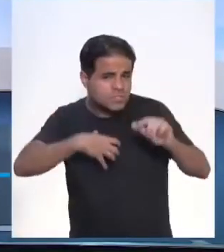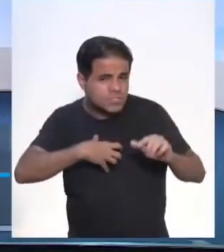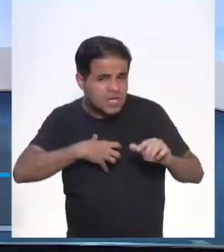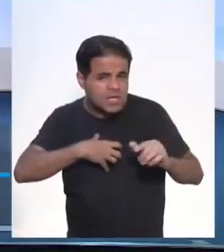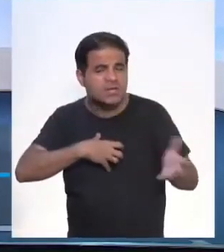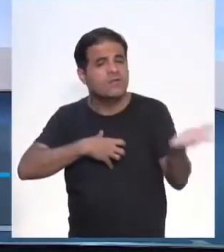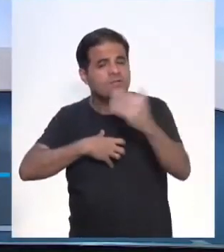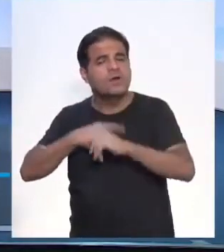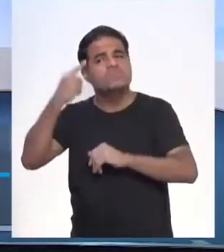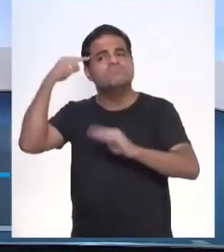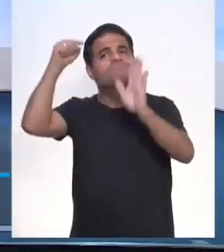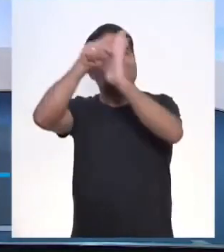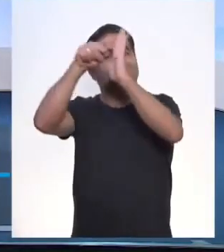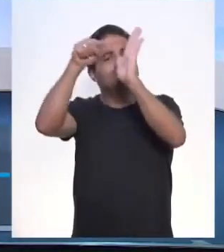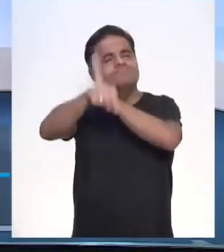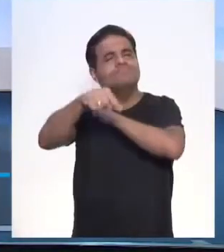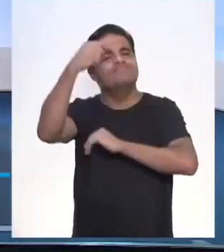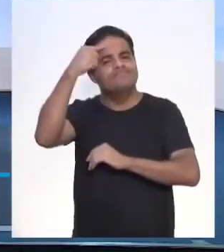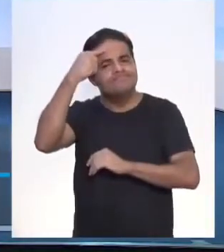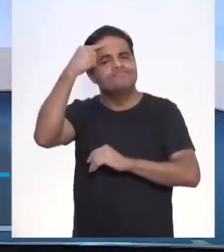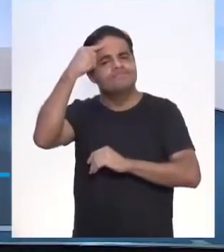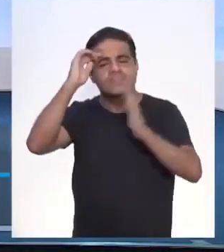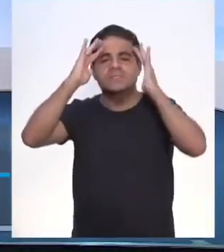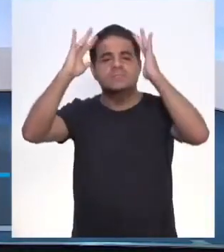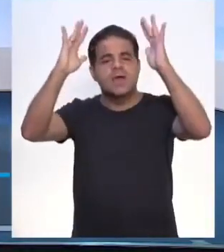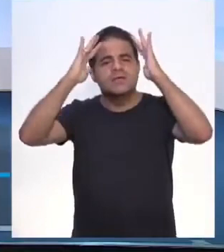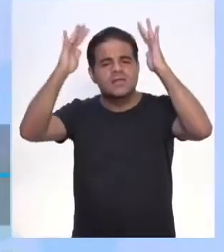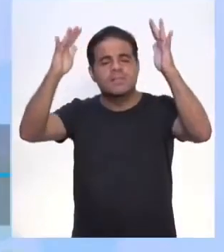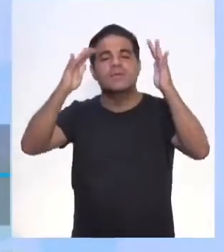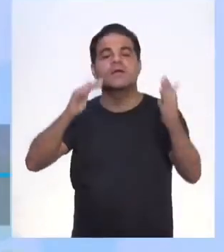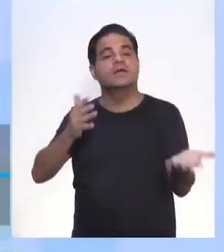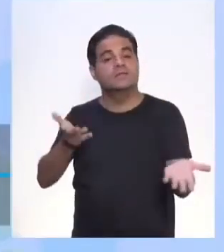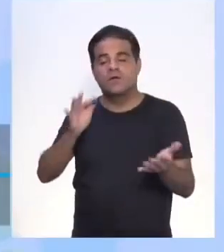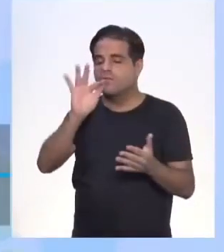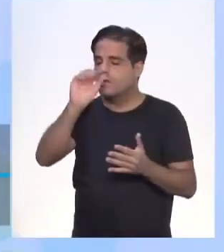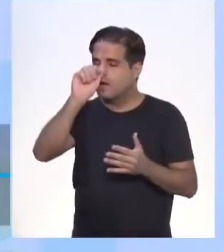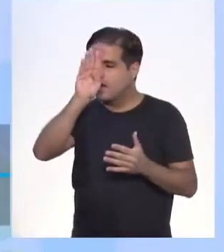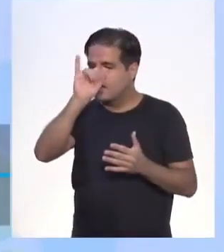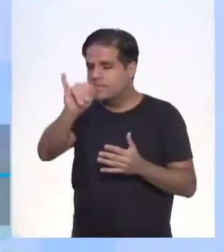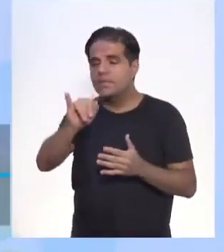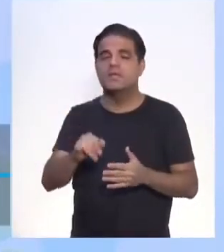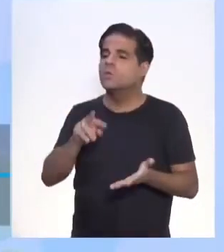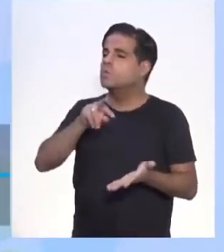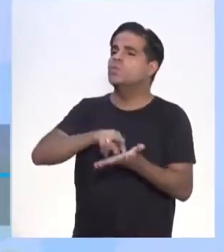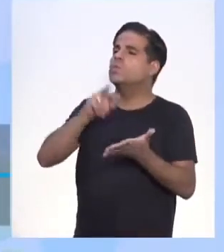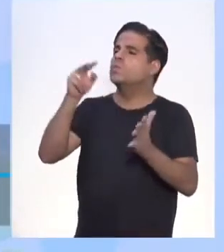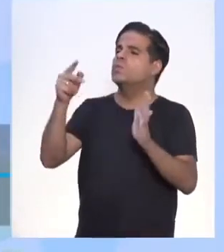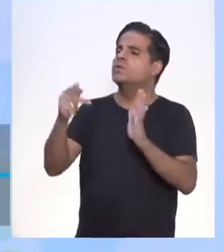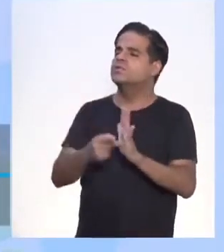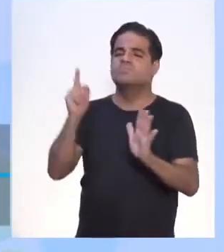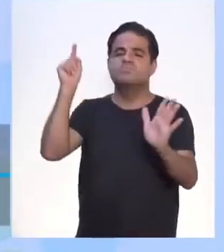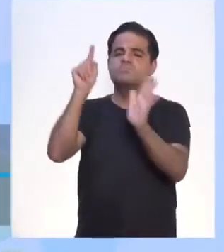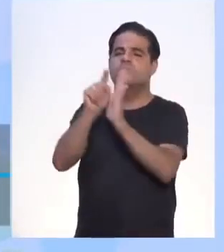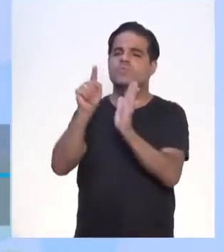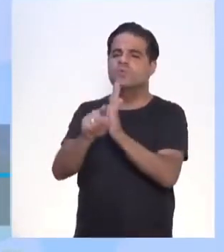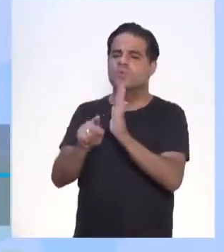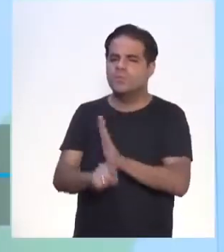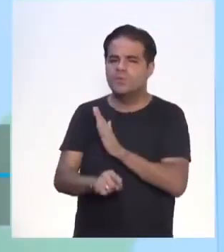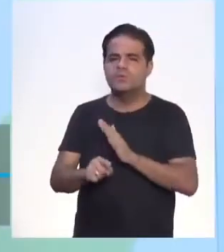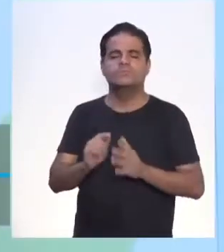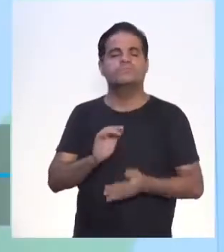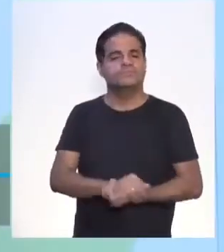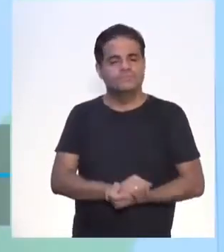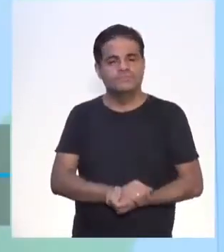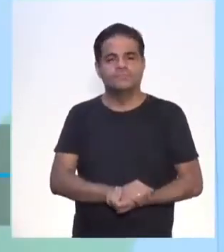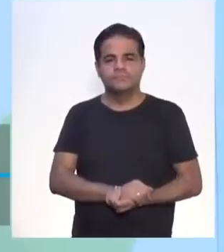fazer um questionamento, né, sobre esse pensamento. Então, Fabi, manda ver aí o que significa esse questionamento. Então,